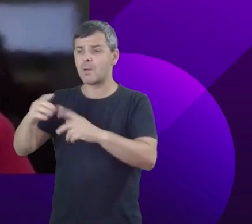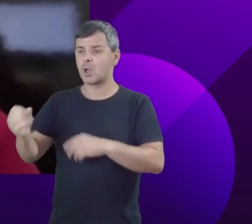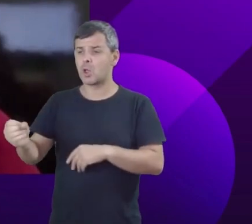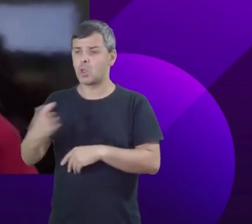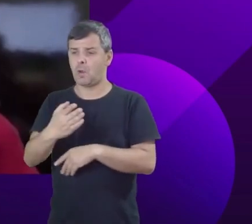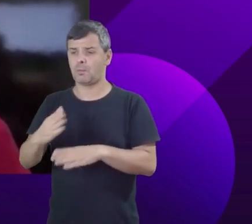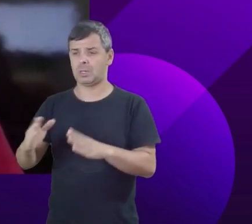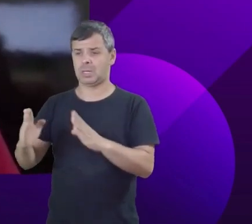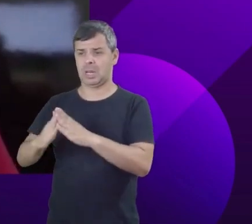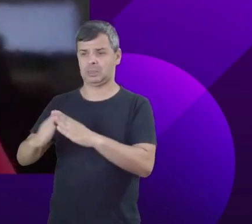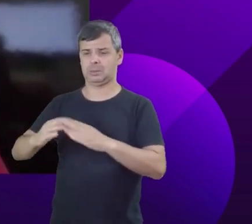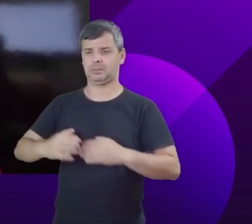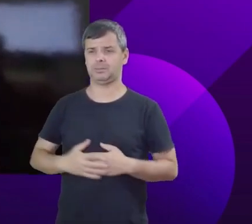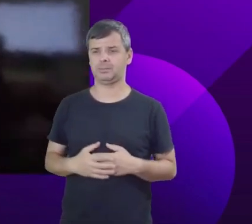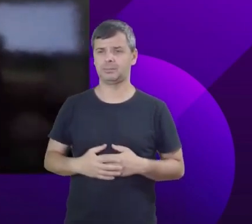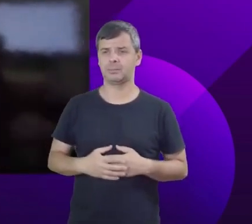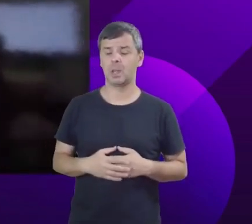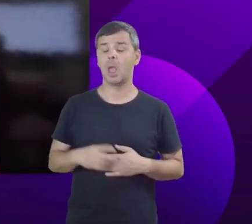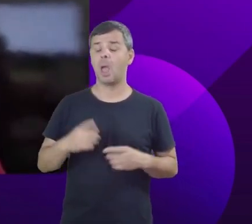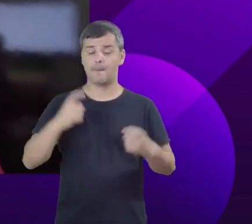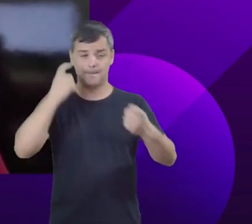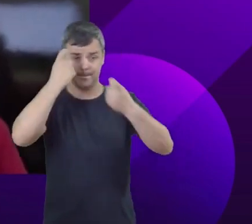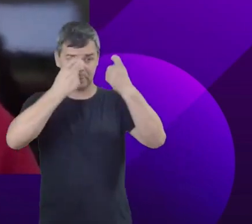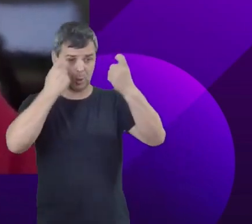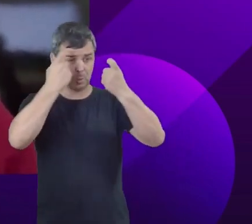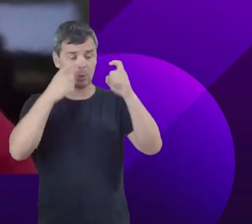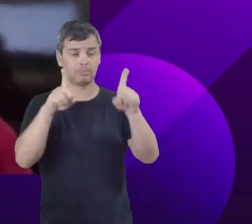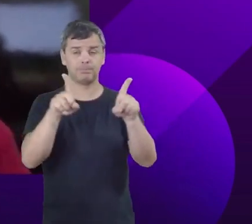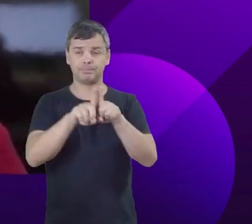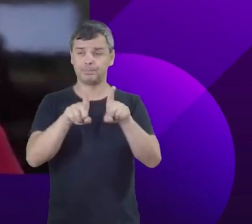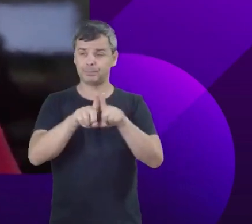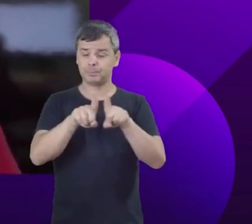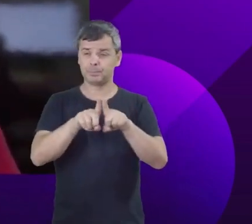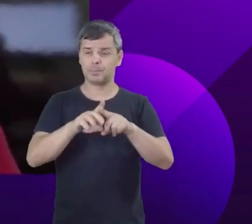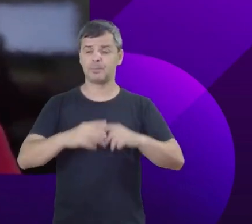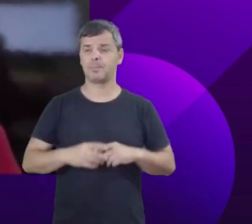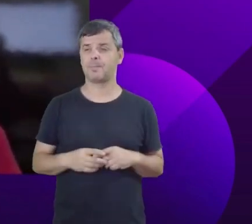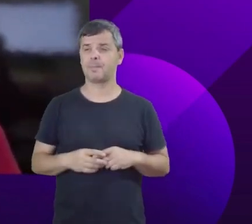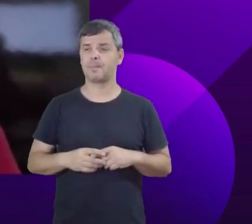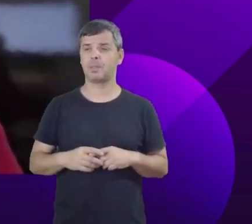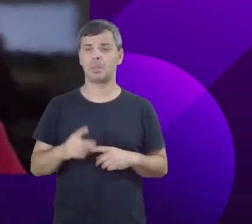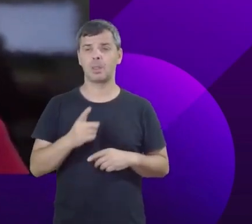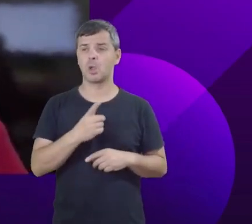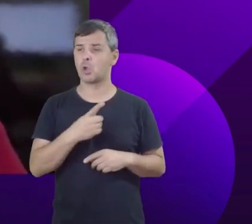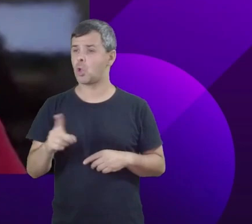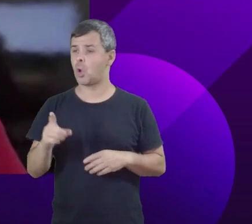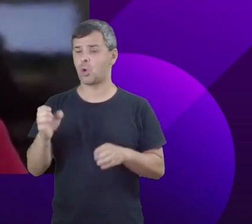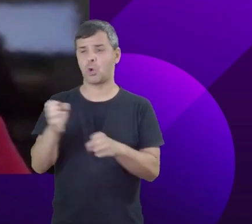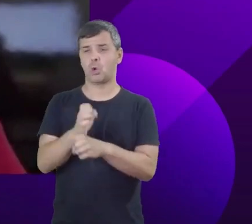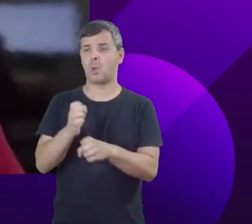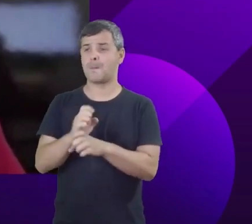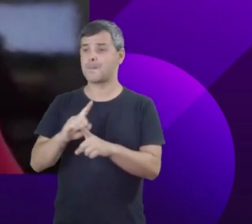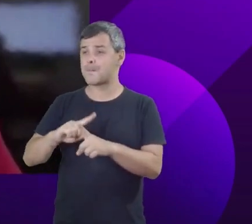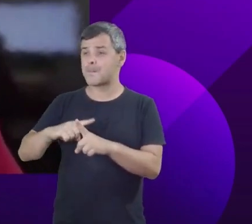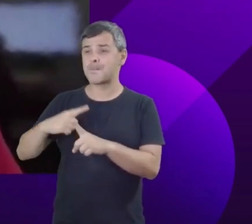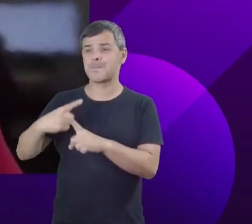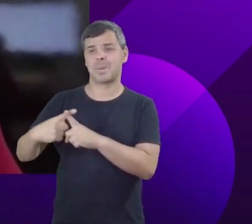novas habitações. E uma das preocupações também que se coloca é que não se construa